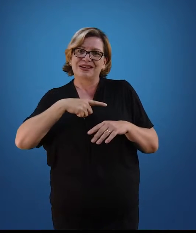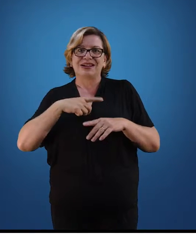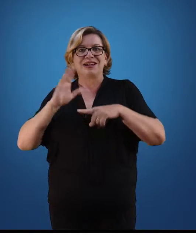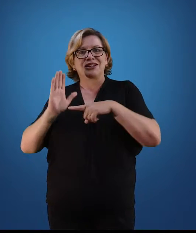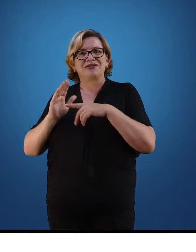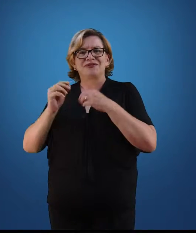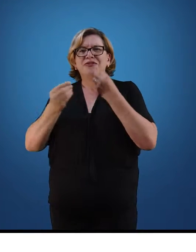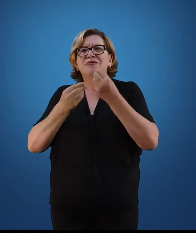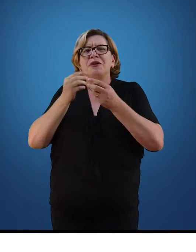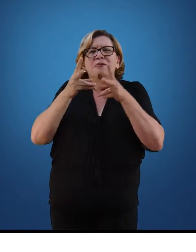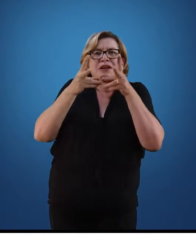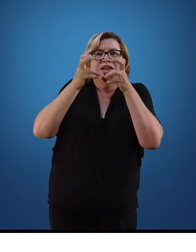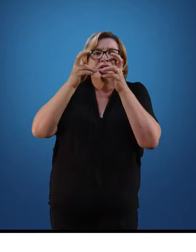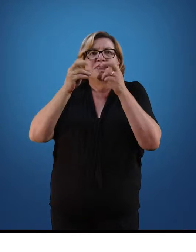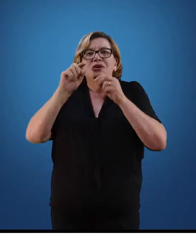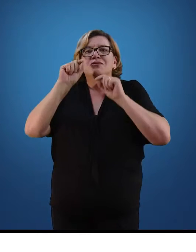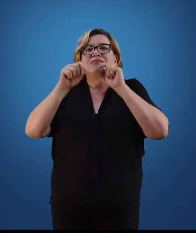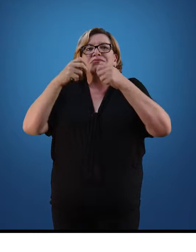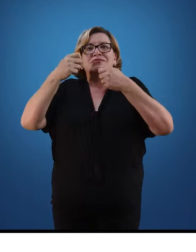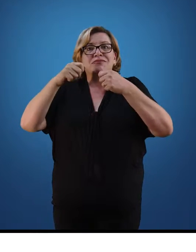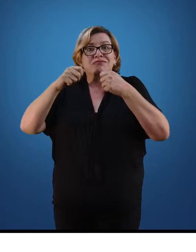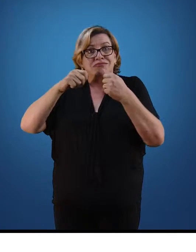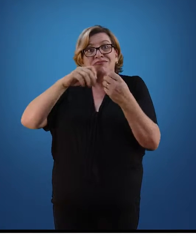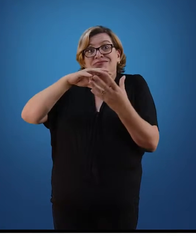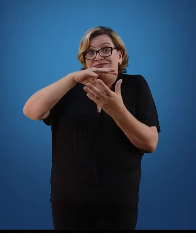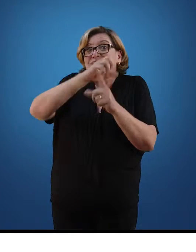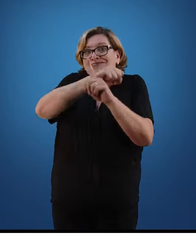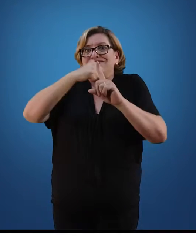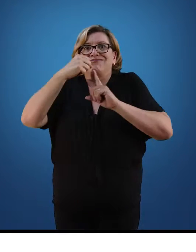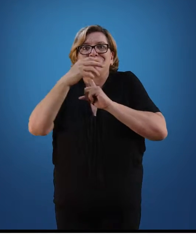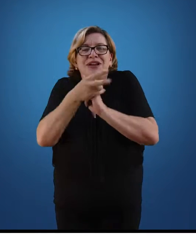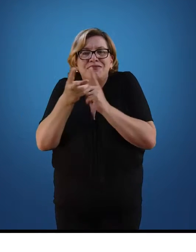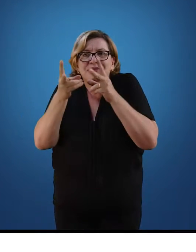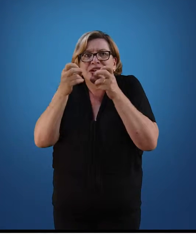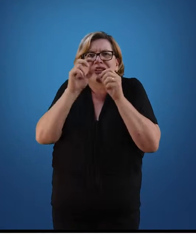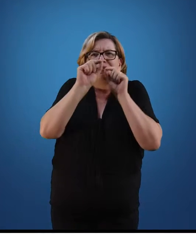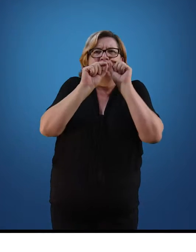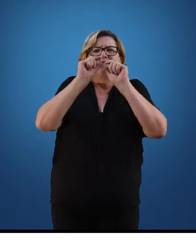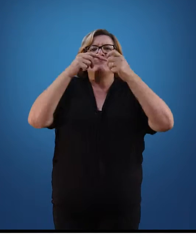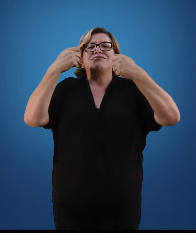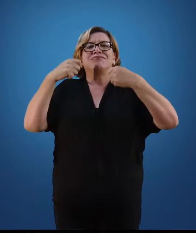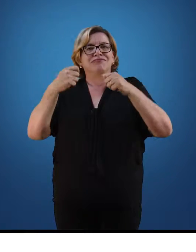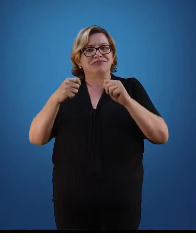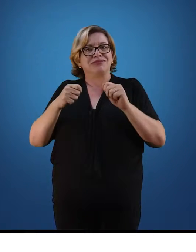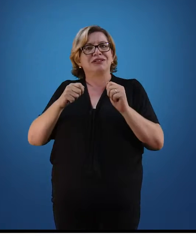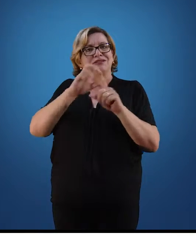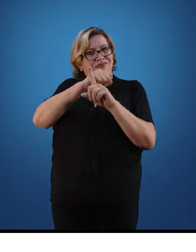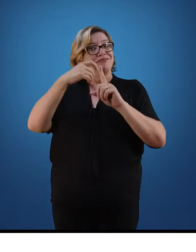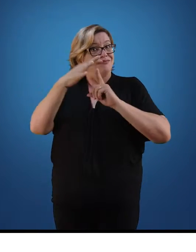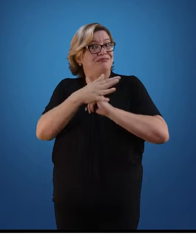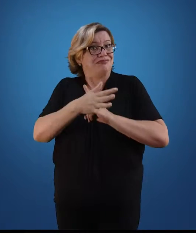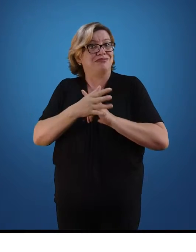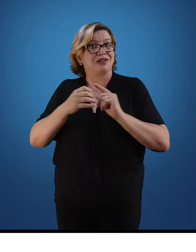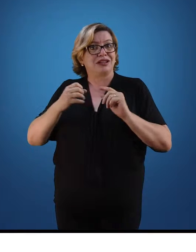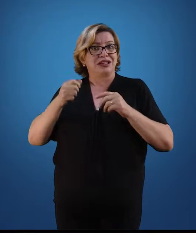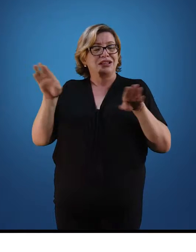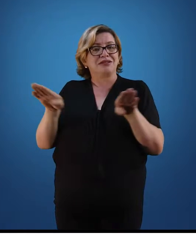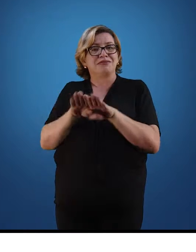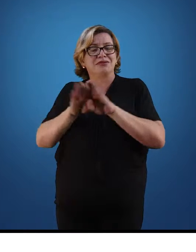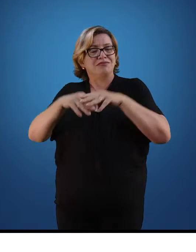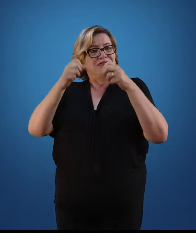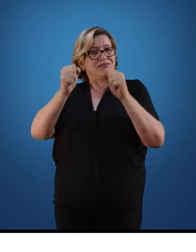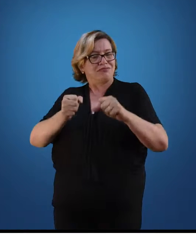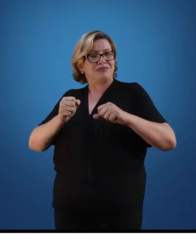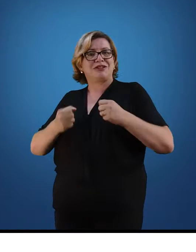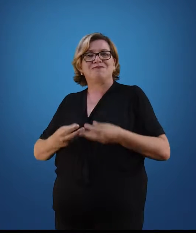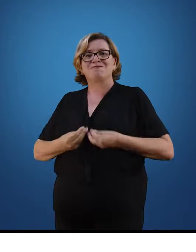atender demandas não atendidas, poder perceber demandas que não estão atendidas na sociedade e poder atender